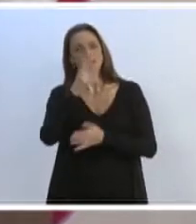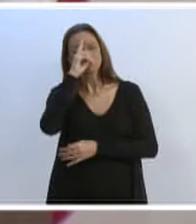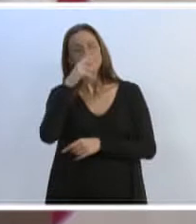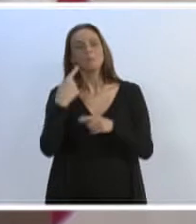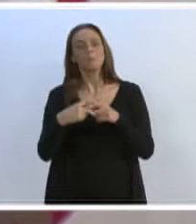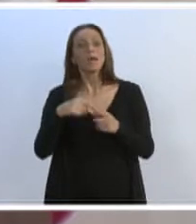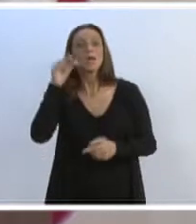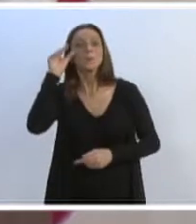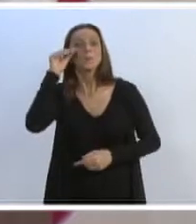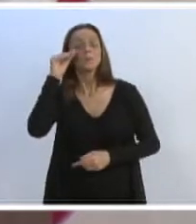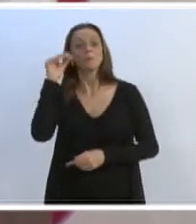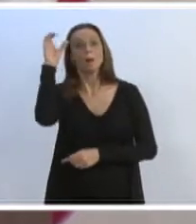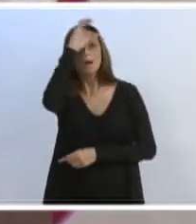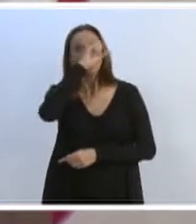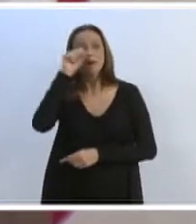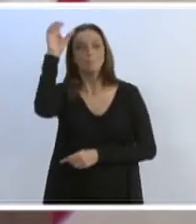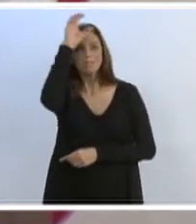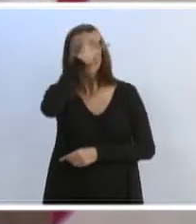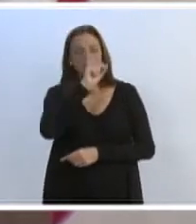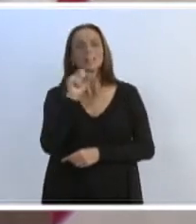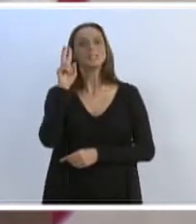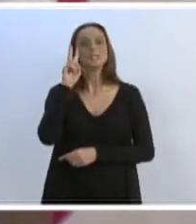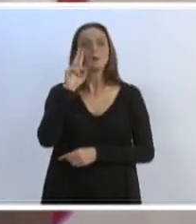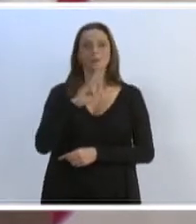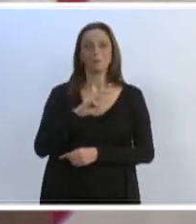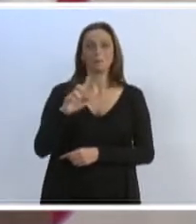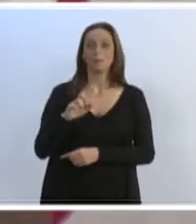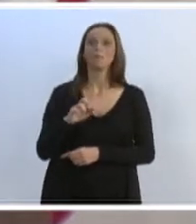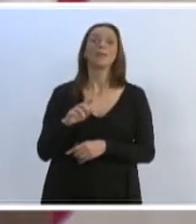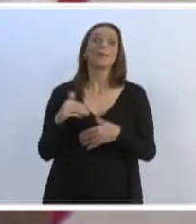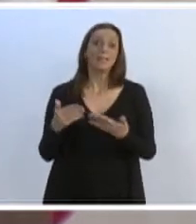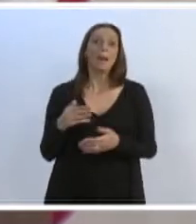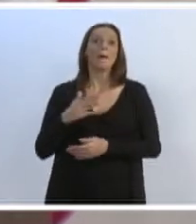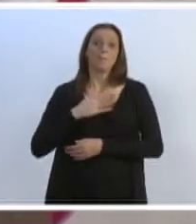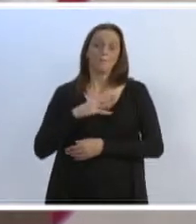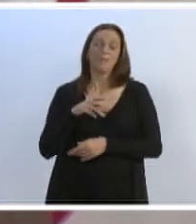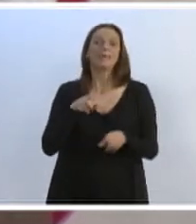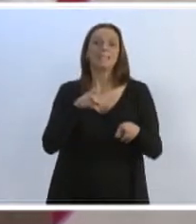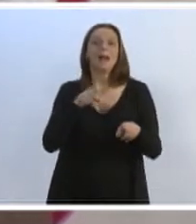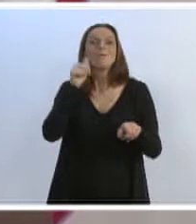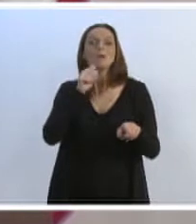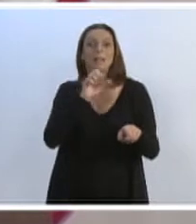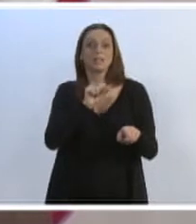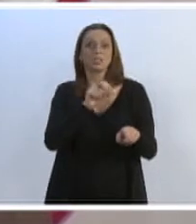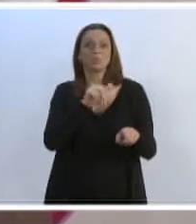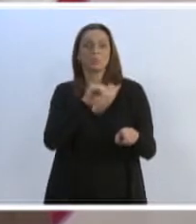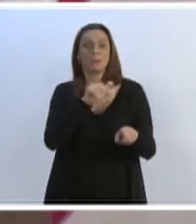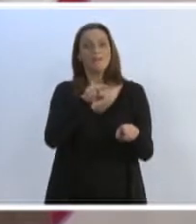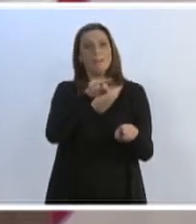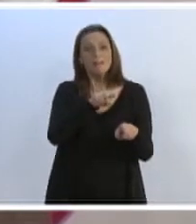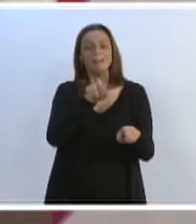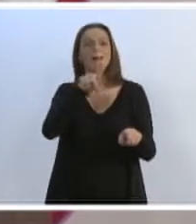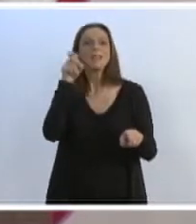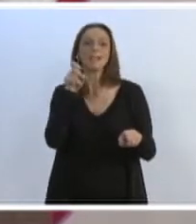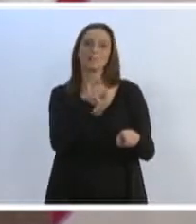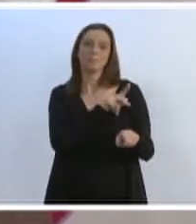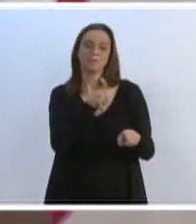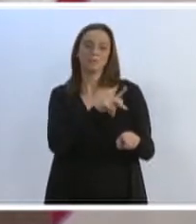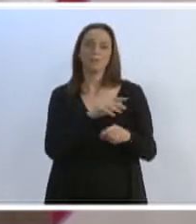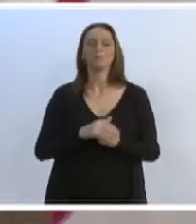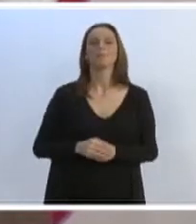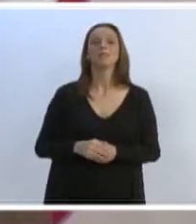na nossa cultura e na nossa vivência como sociedade. Por isso, parabéns a todos os que contribuíram, que contribuem para que isso possa